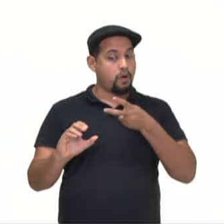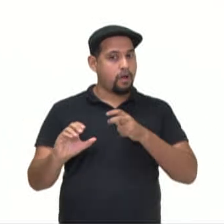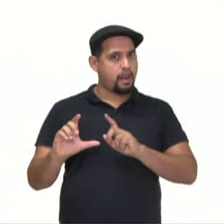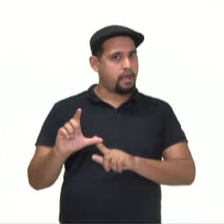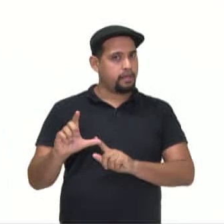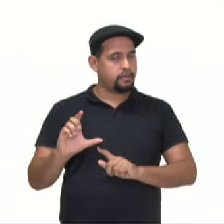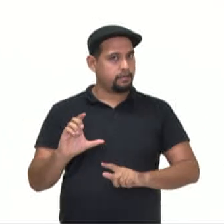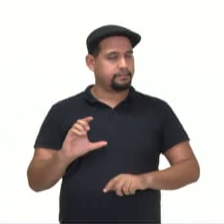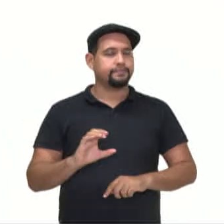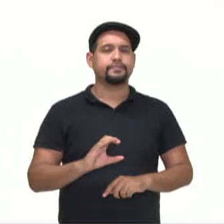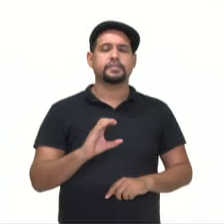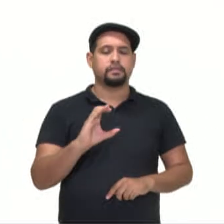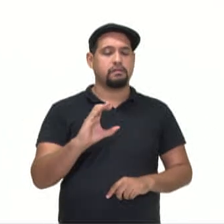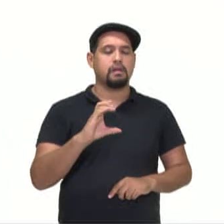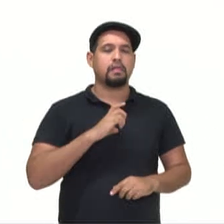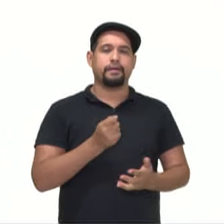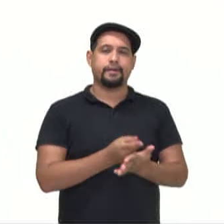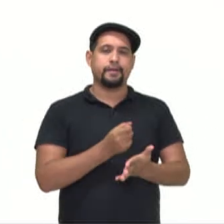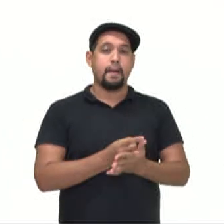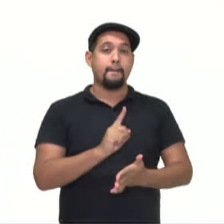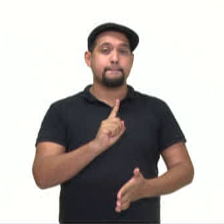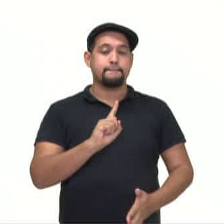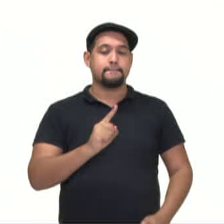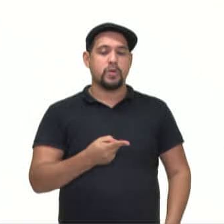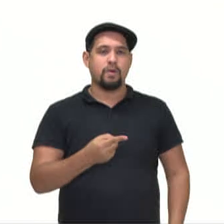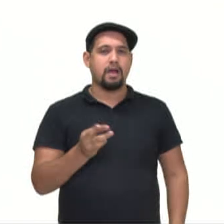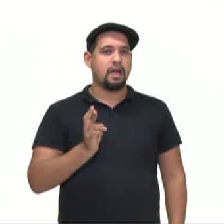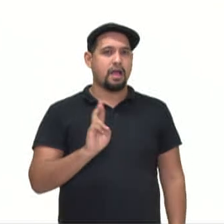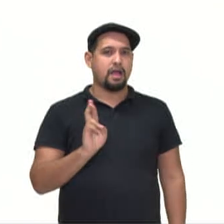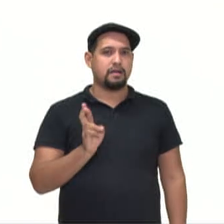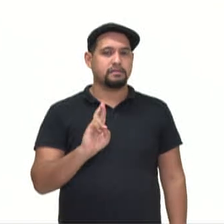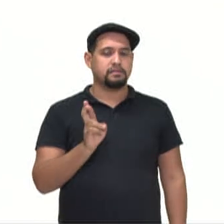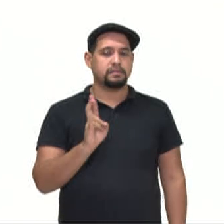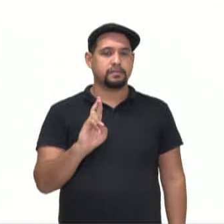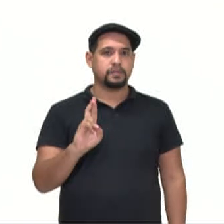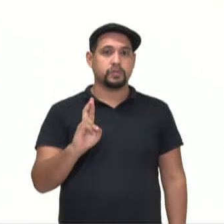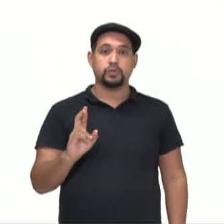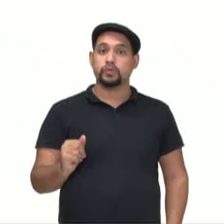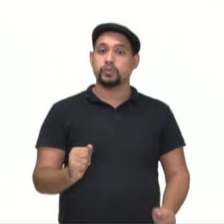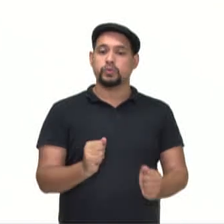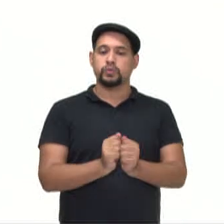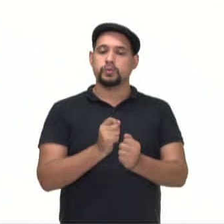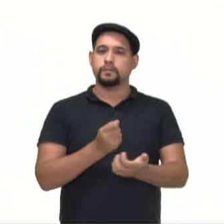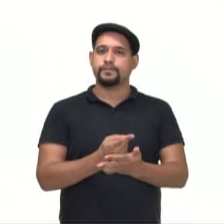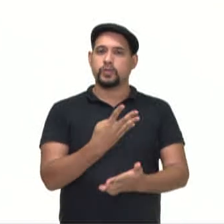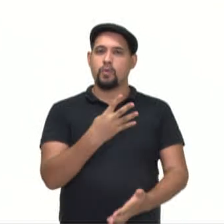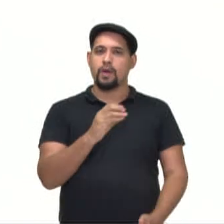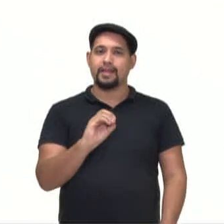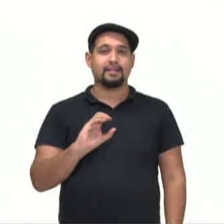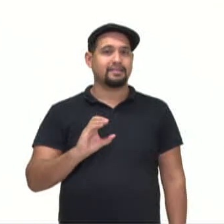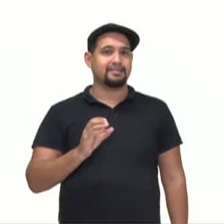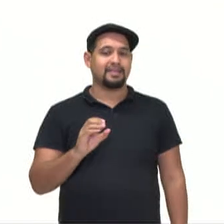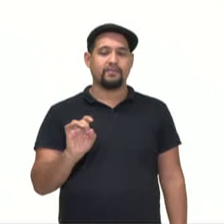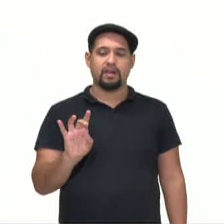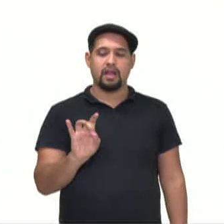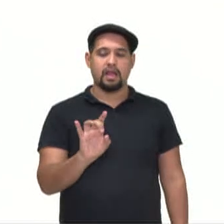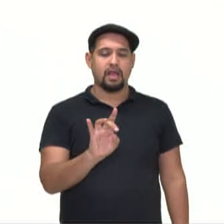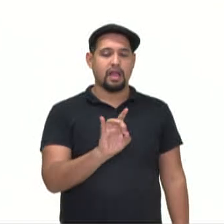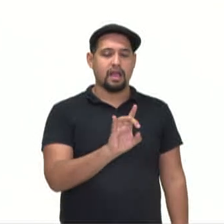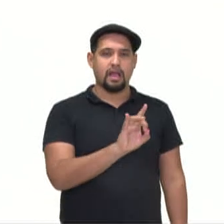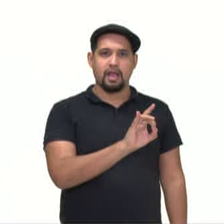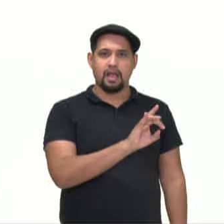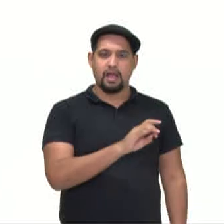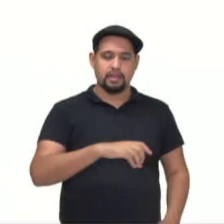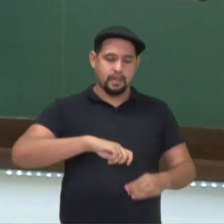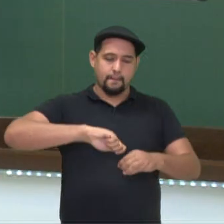de um parafuso possui uma despesa fixa de R$1.000, acrescido de um gasto de 40 centavos por unidade de parafuso